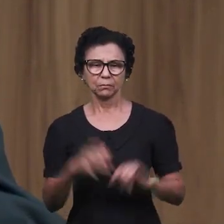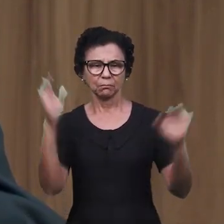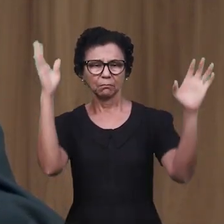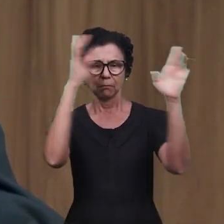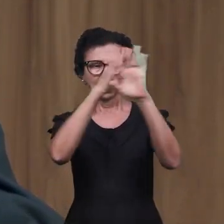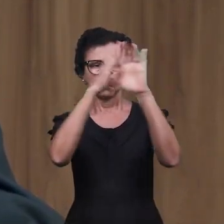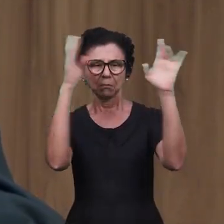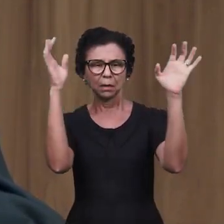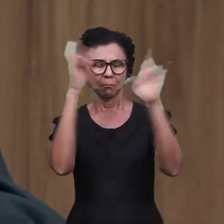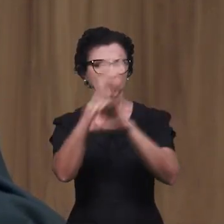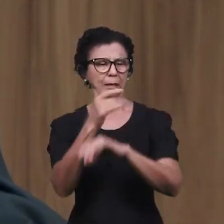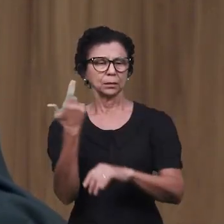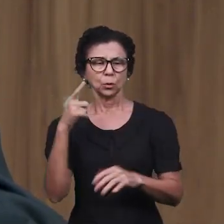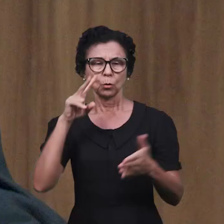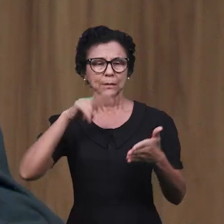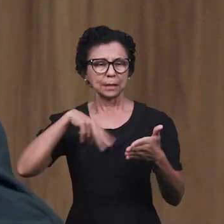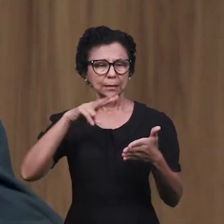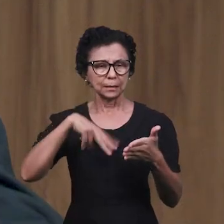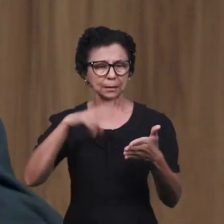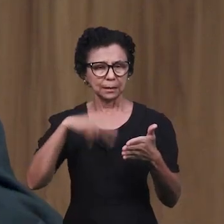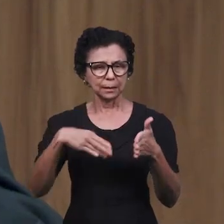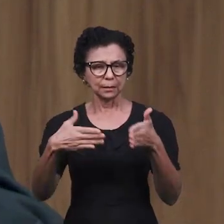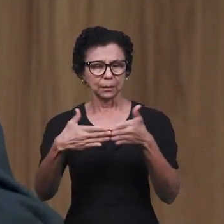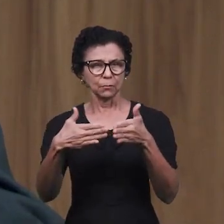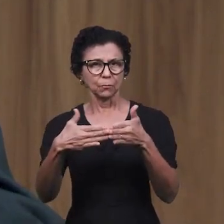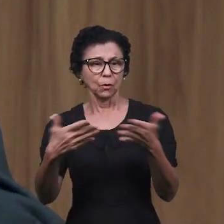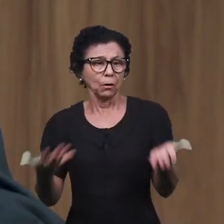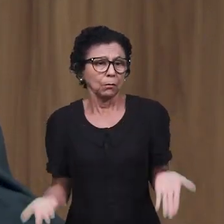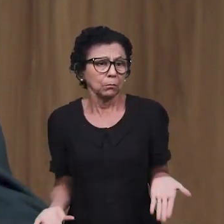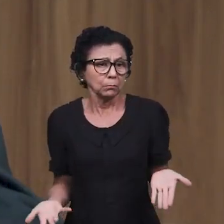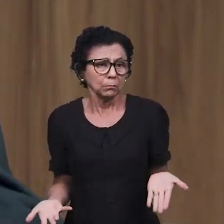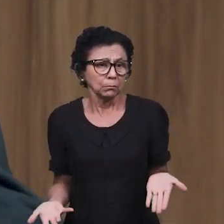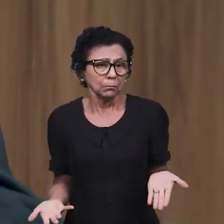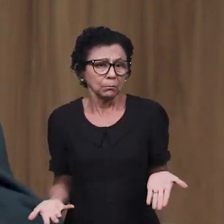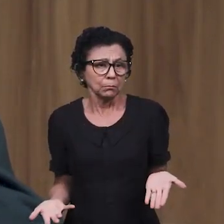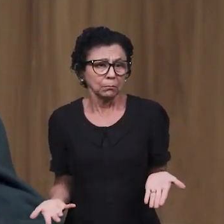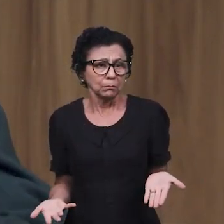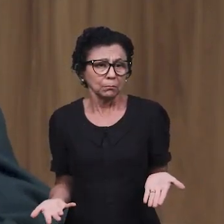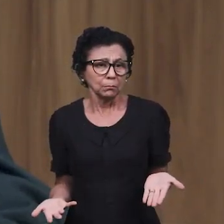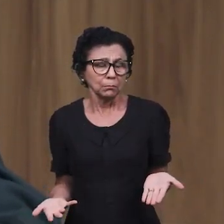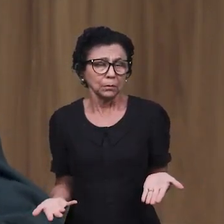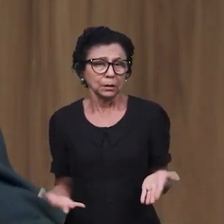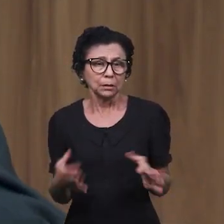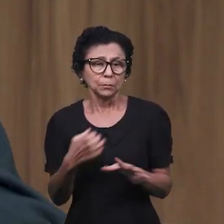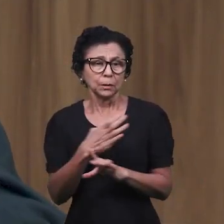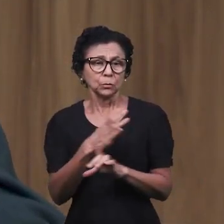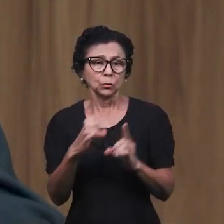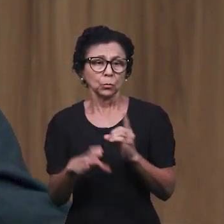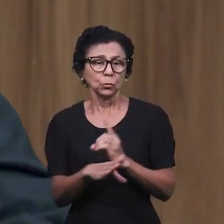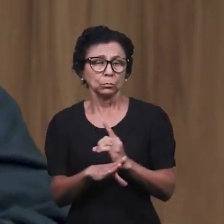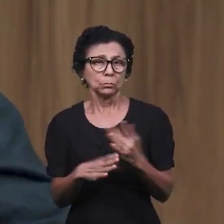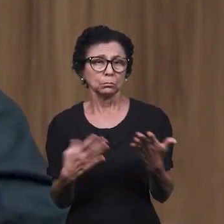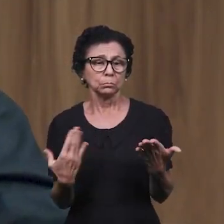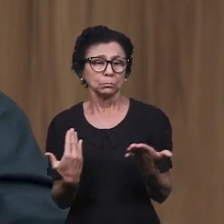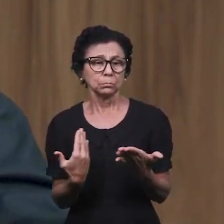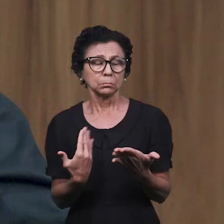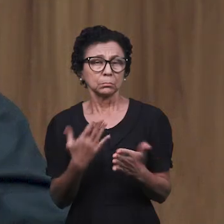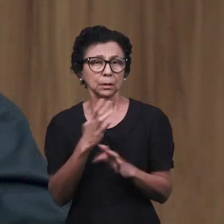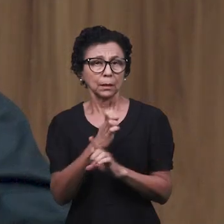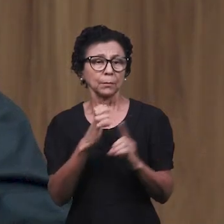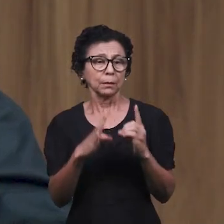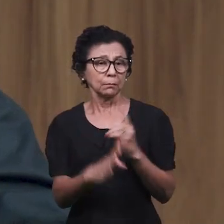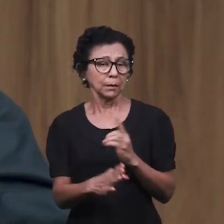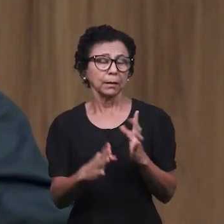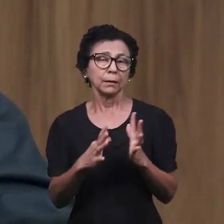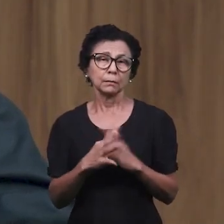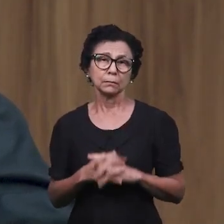conversa, em uma leitura e até mesmo uma aula da EBD num culto. E isso não é por acaso. Estudos recentes